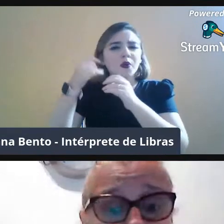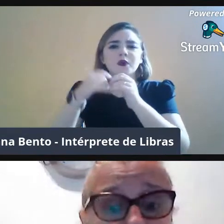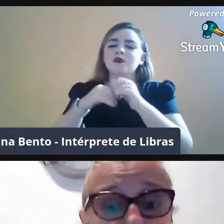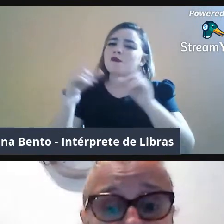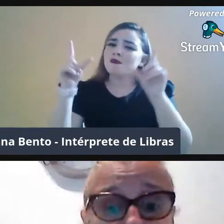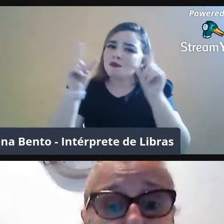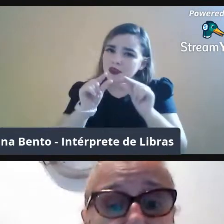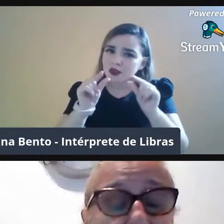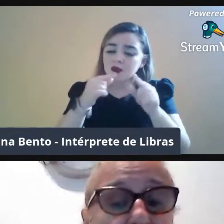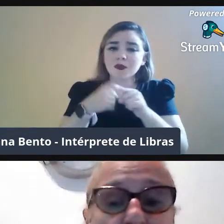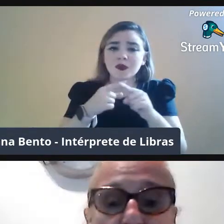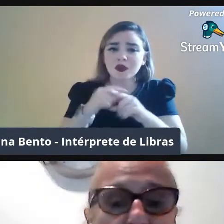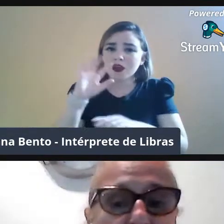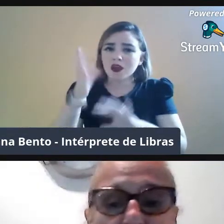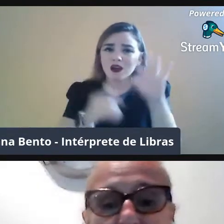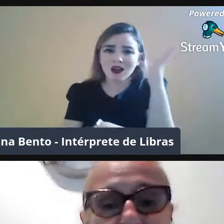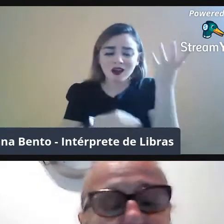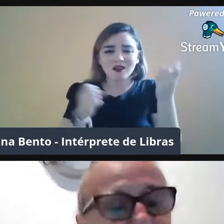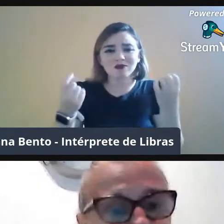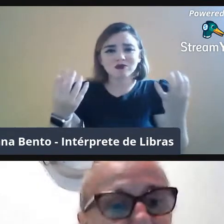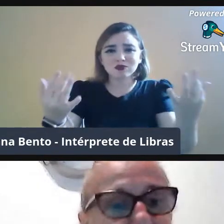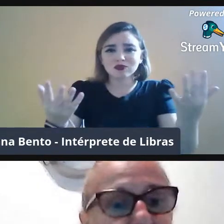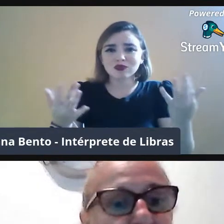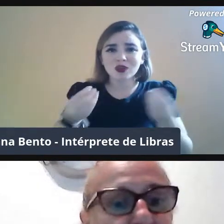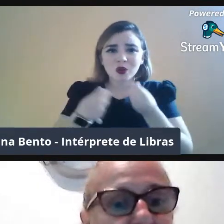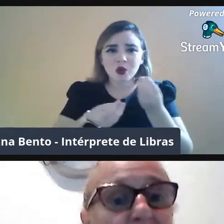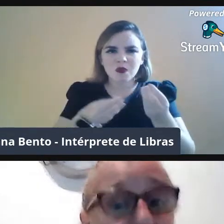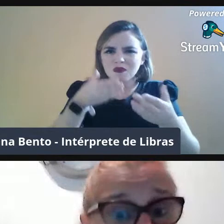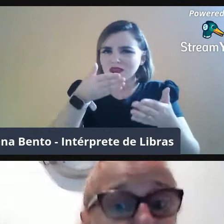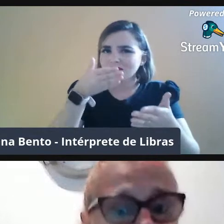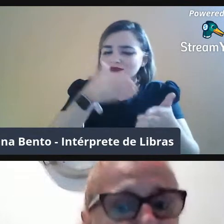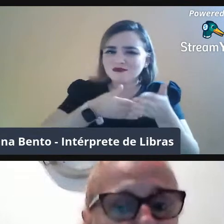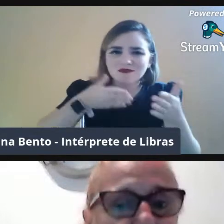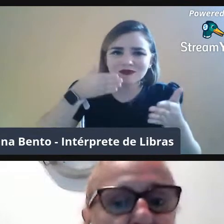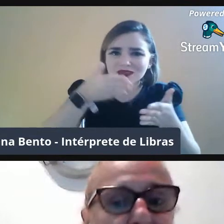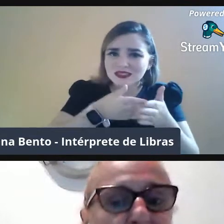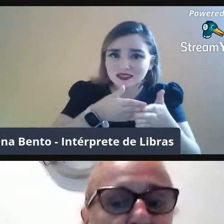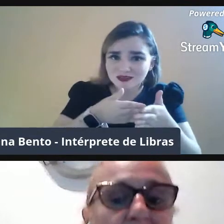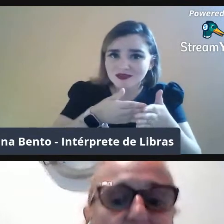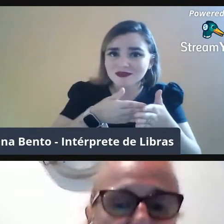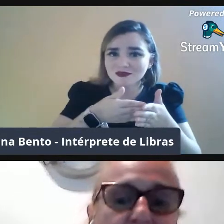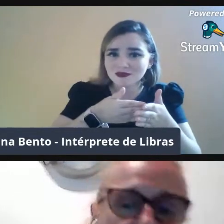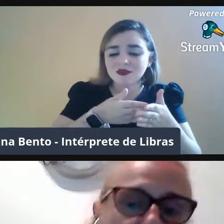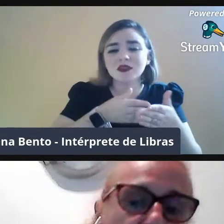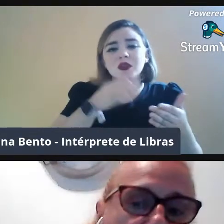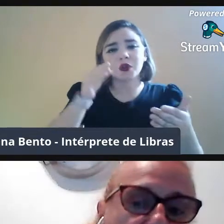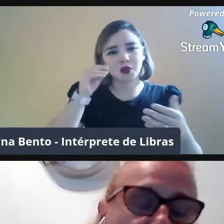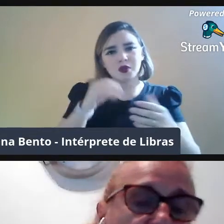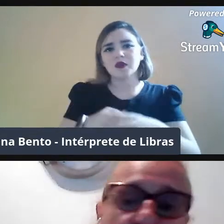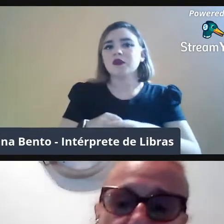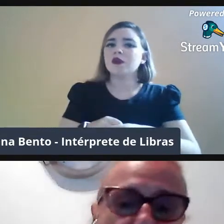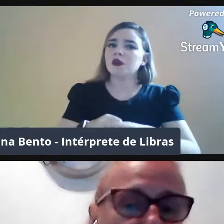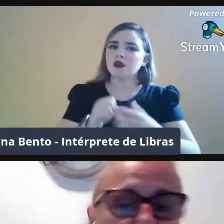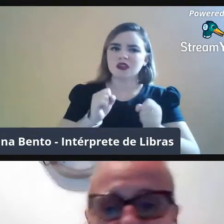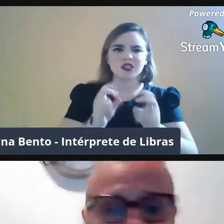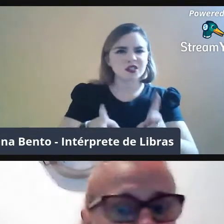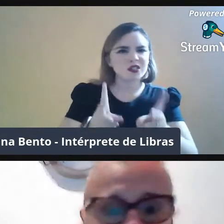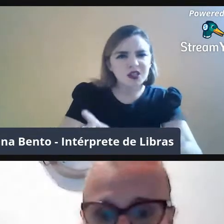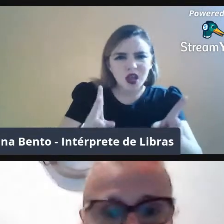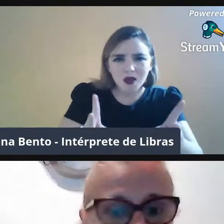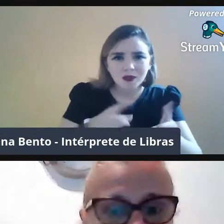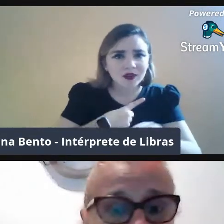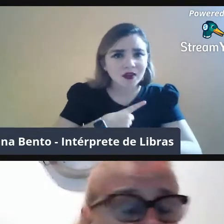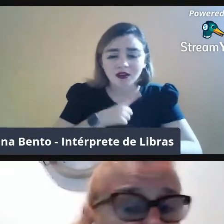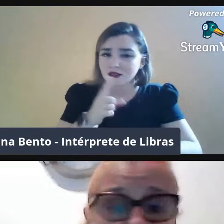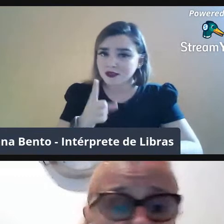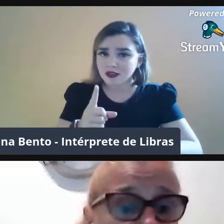consciente, consumir menos, porque a natureza, ela não é ilimitada, ela é limitada. E ela